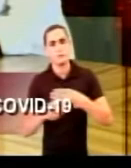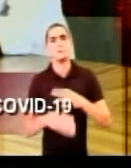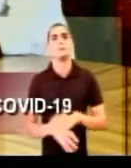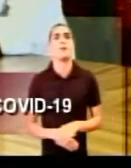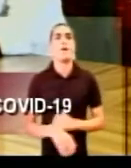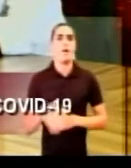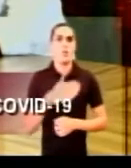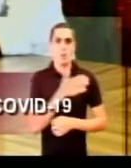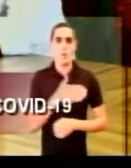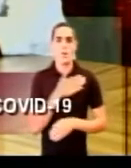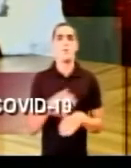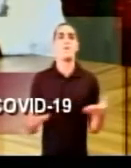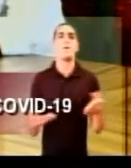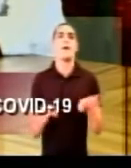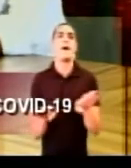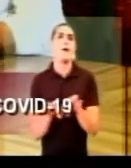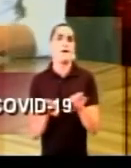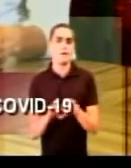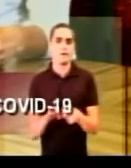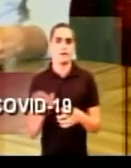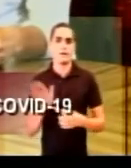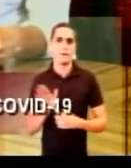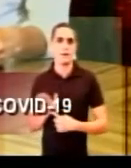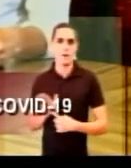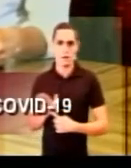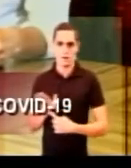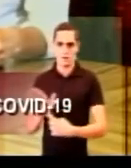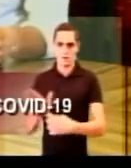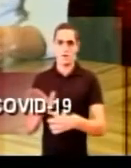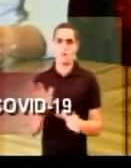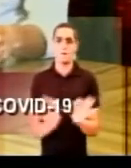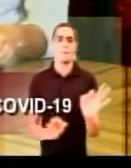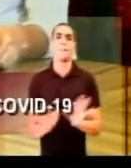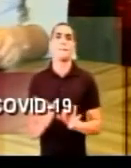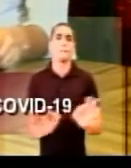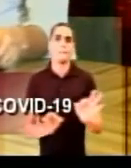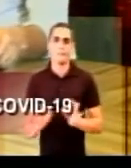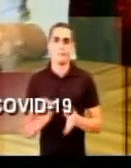E eu gostaria agora de apresentar o nosso plano